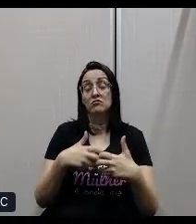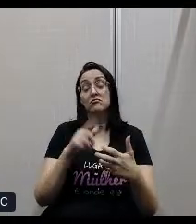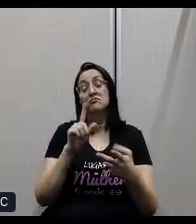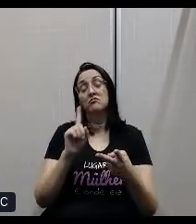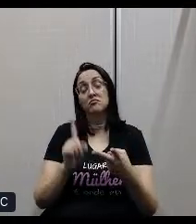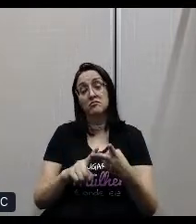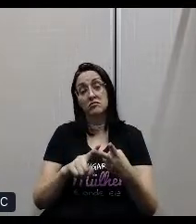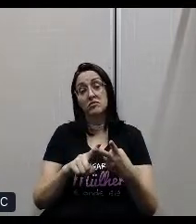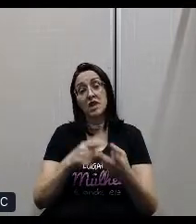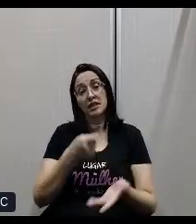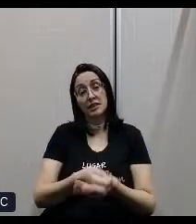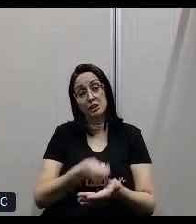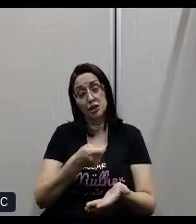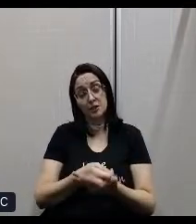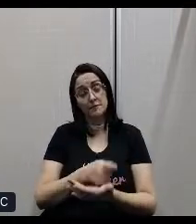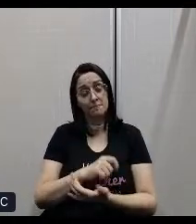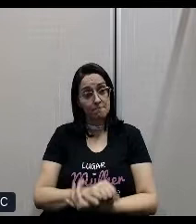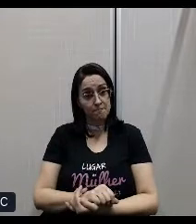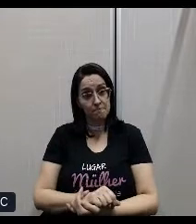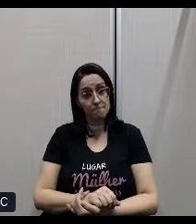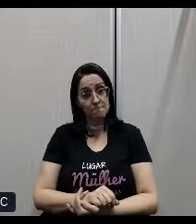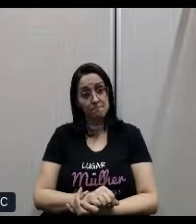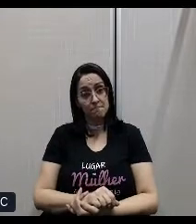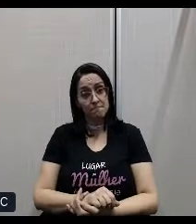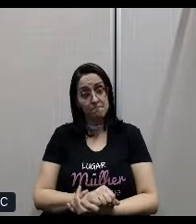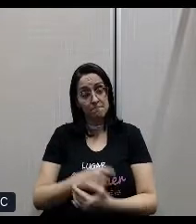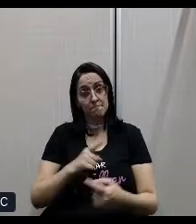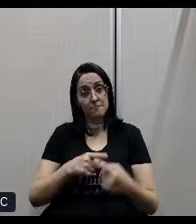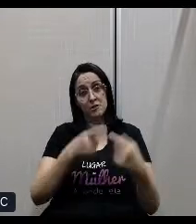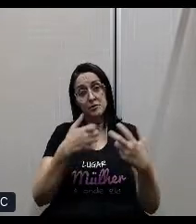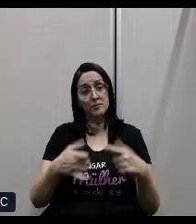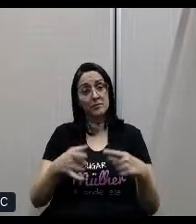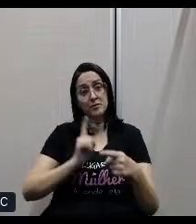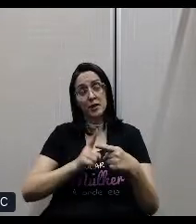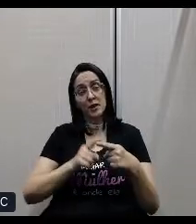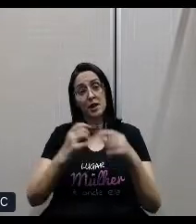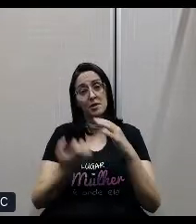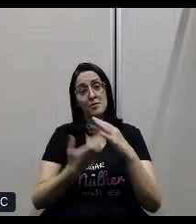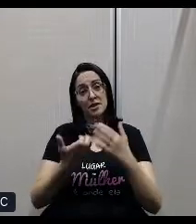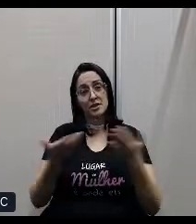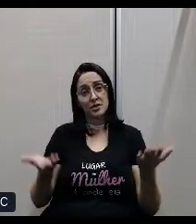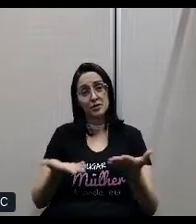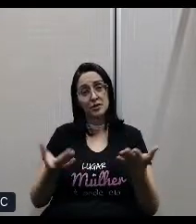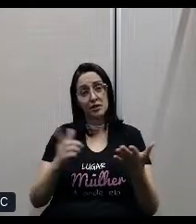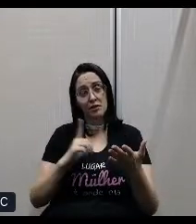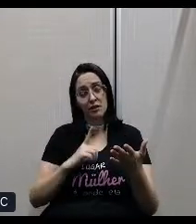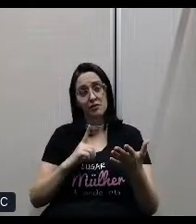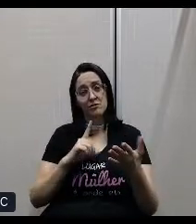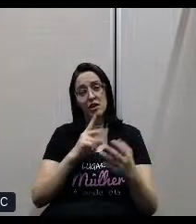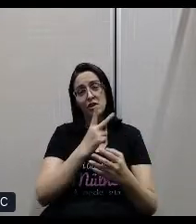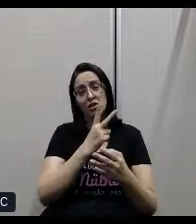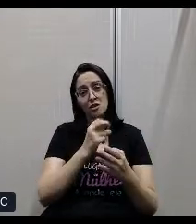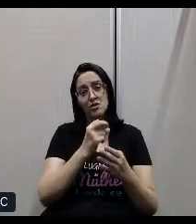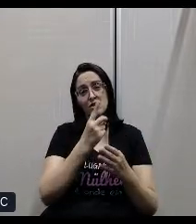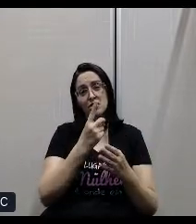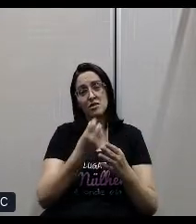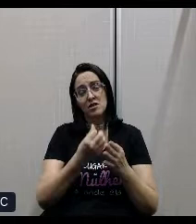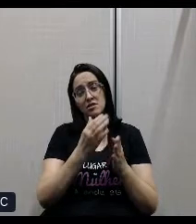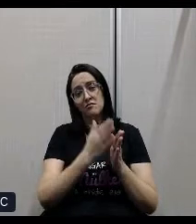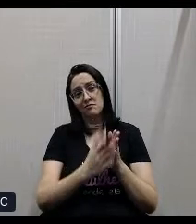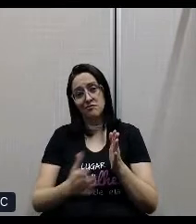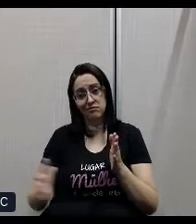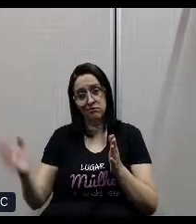punição e a exigência, né, segundo o Jared, porque as empresas hoje, depois de 2016, a gente teve as leis, né,